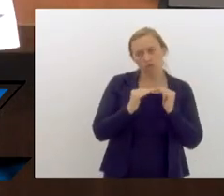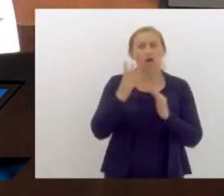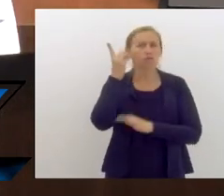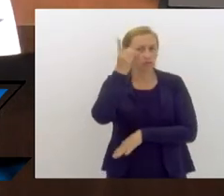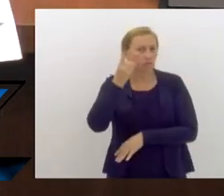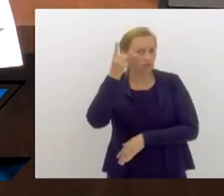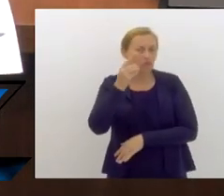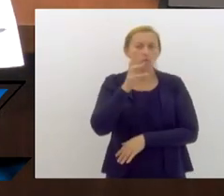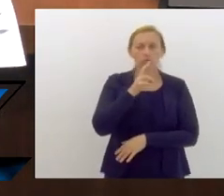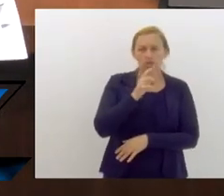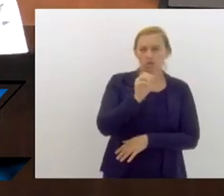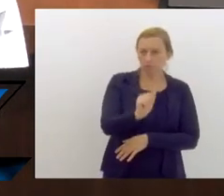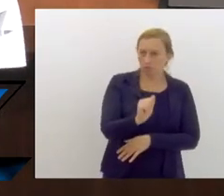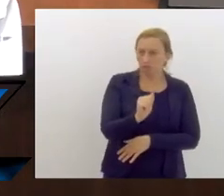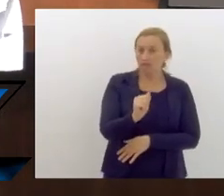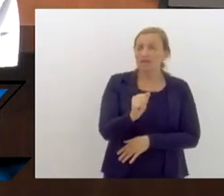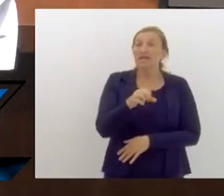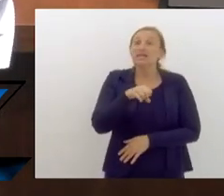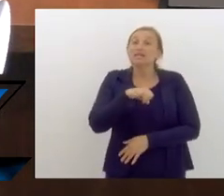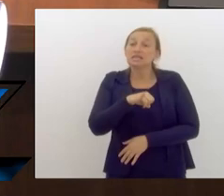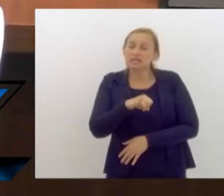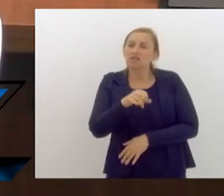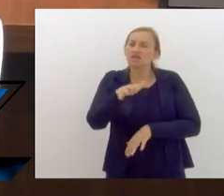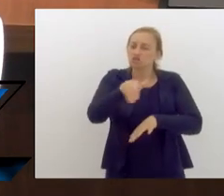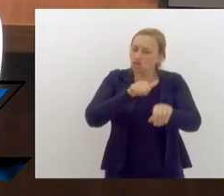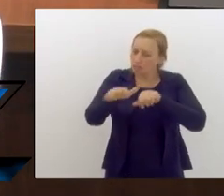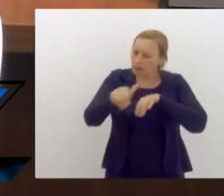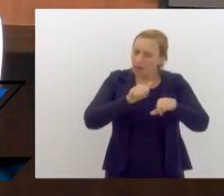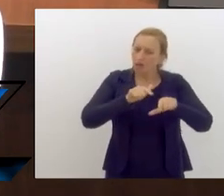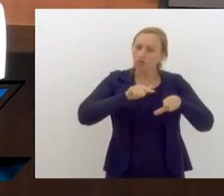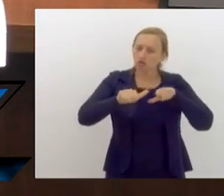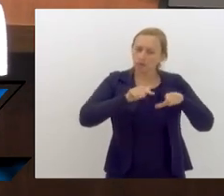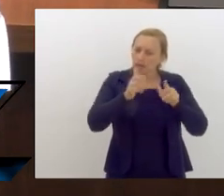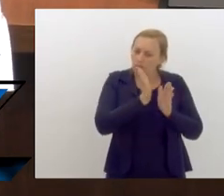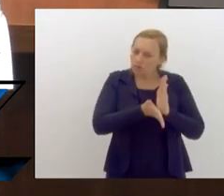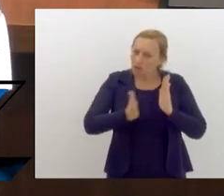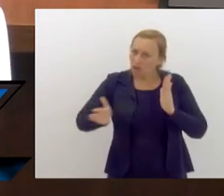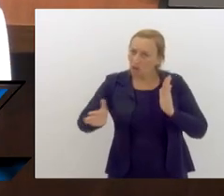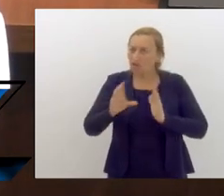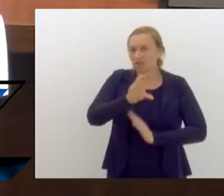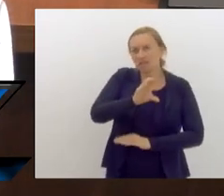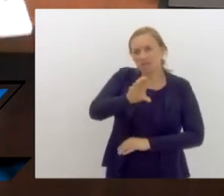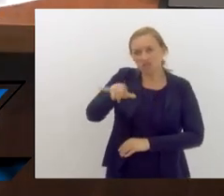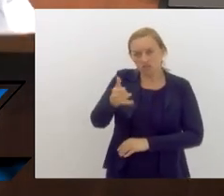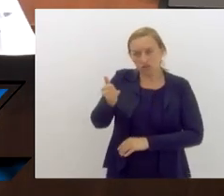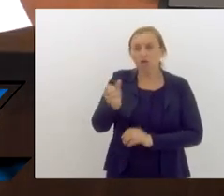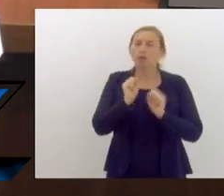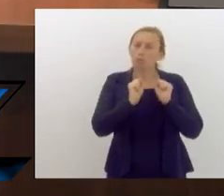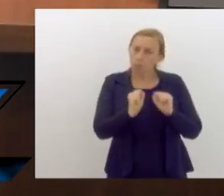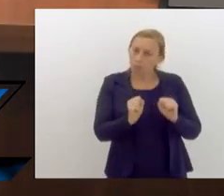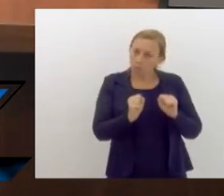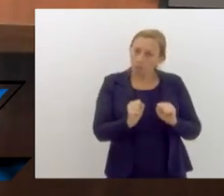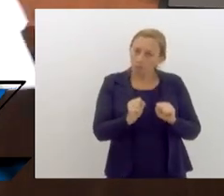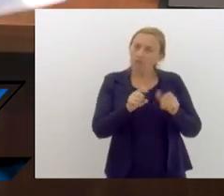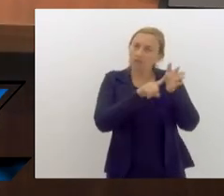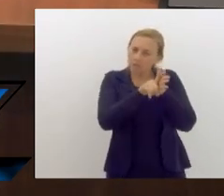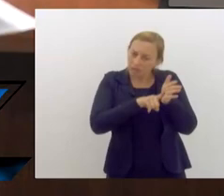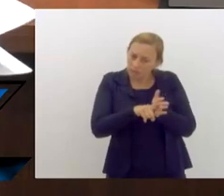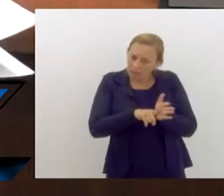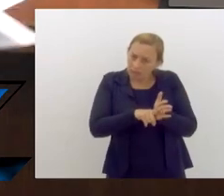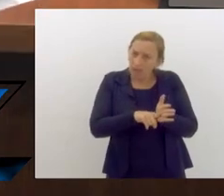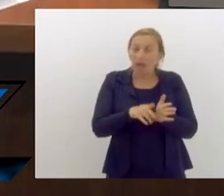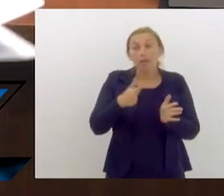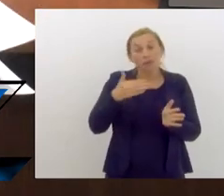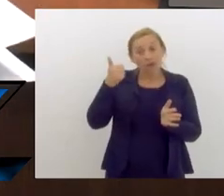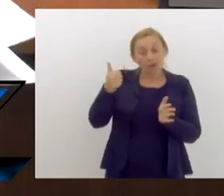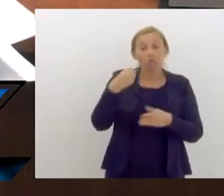Rodrigo Amorim que se chama os trabalhos à ordem que essa ccj possa resinar como foi